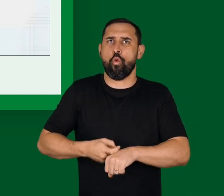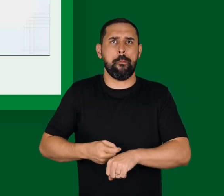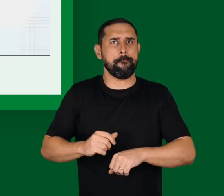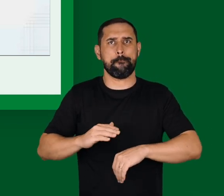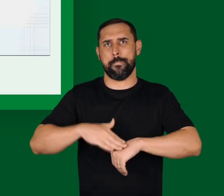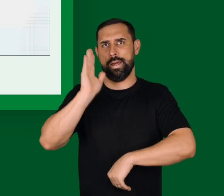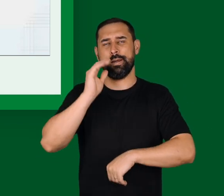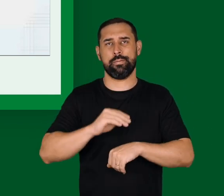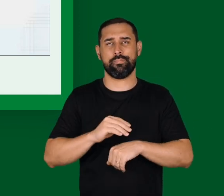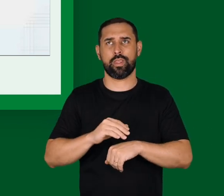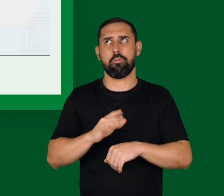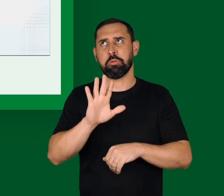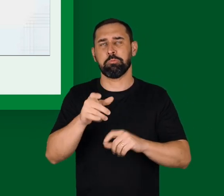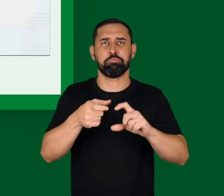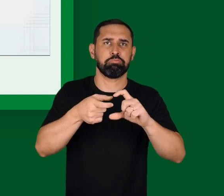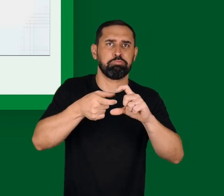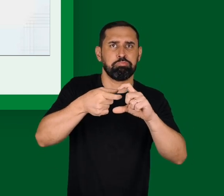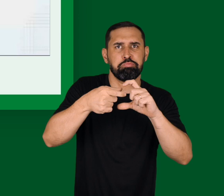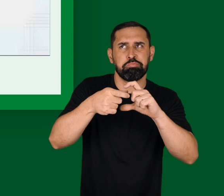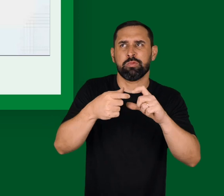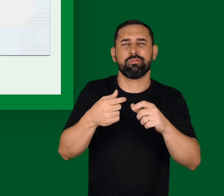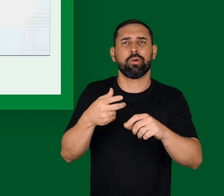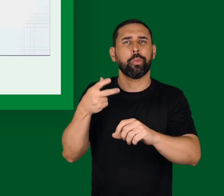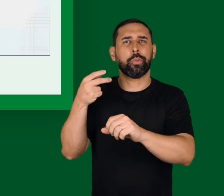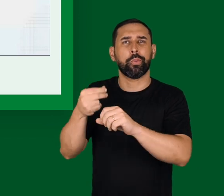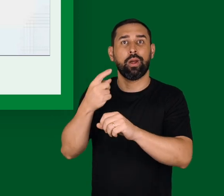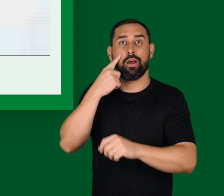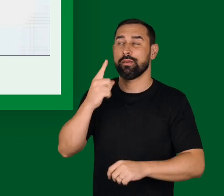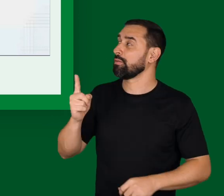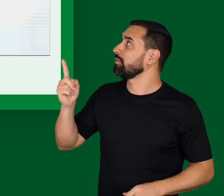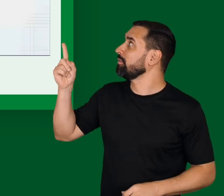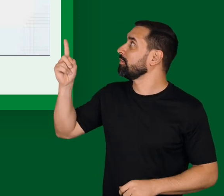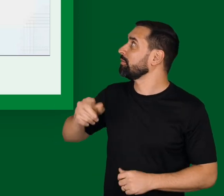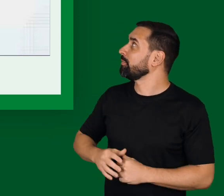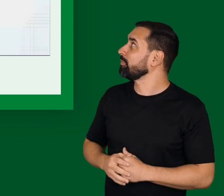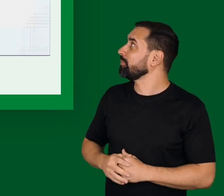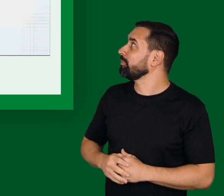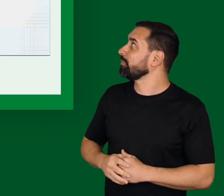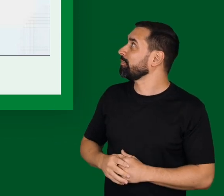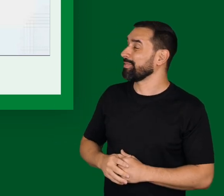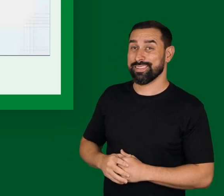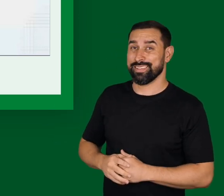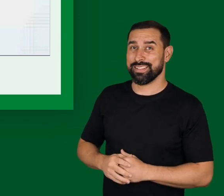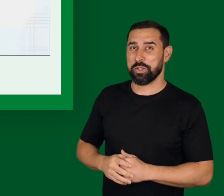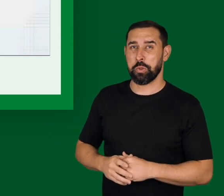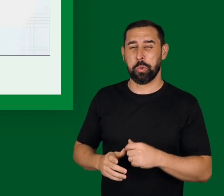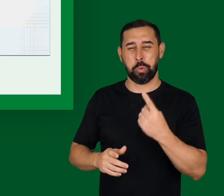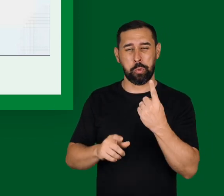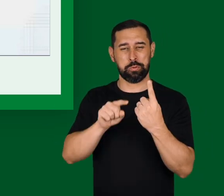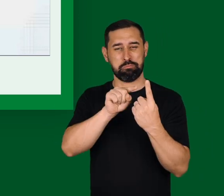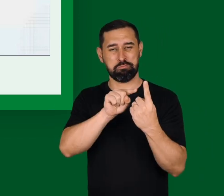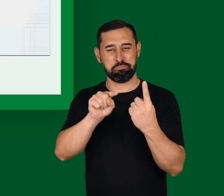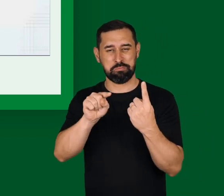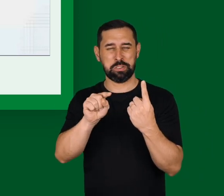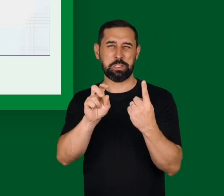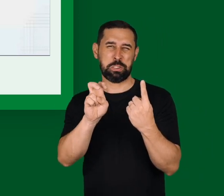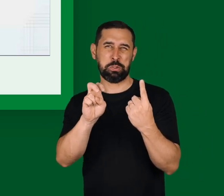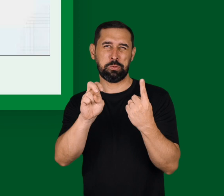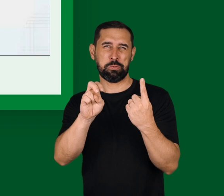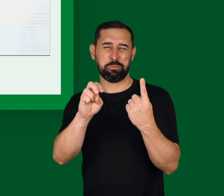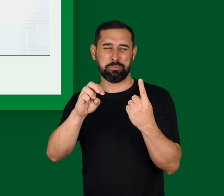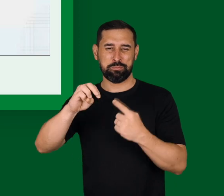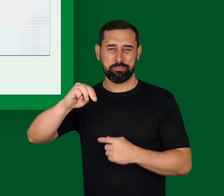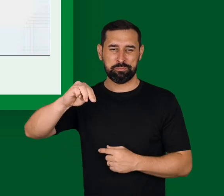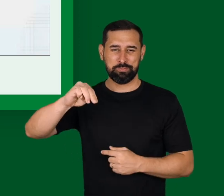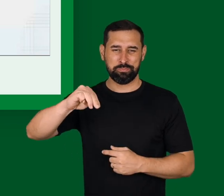pelo fentanil ela pode ter. Tá? Mas é uma droga que, se titulada nessa dose de 1 a 5 microgramas por quilo,